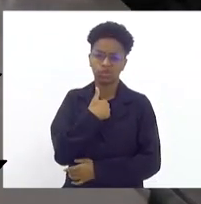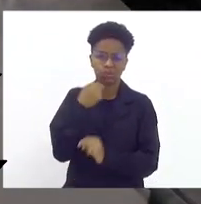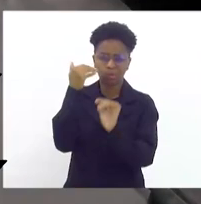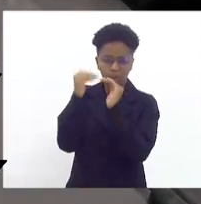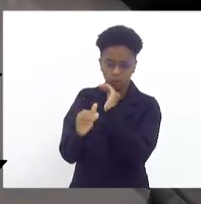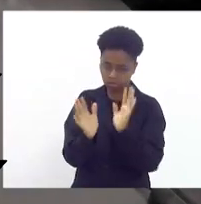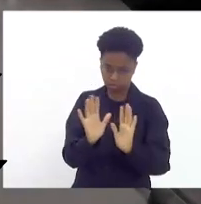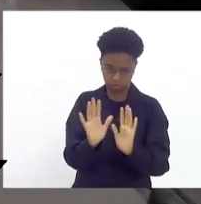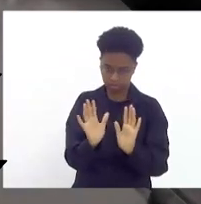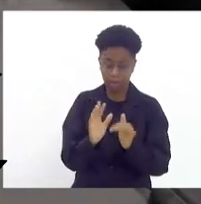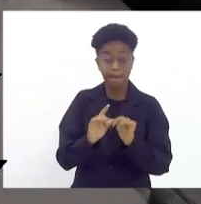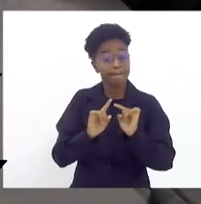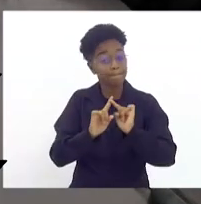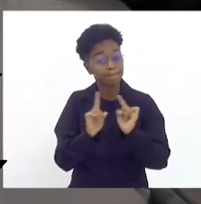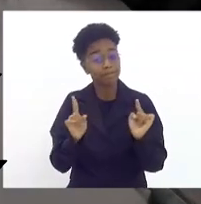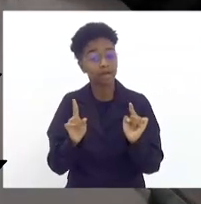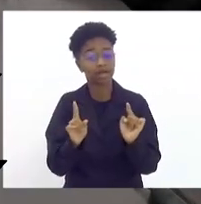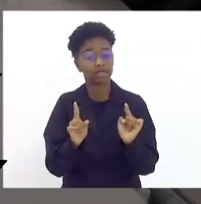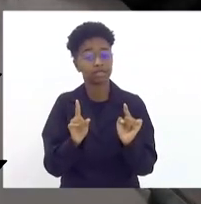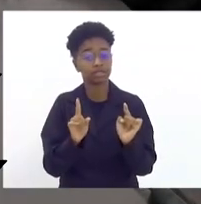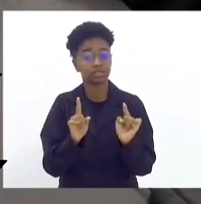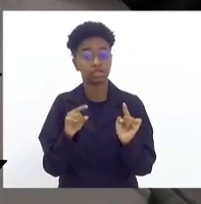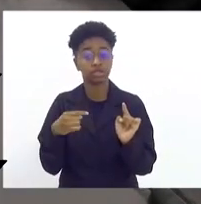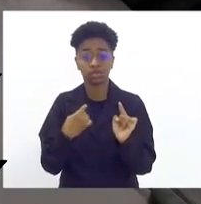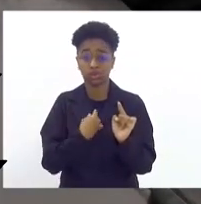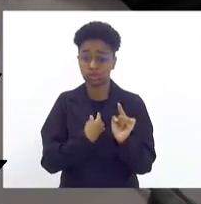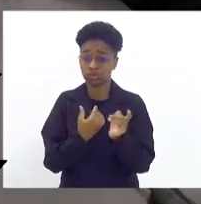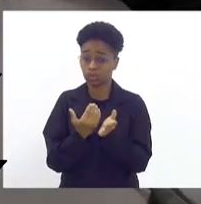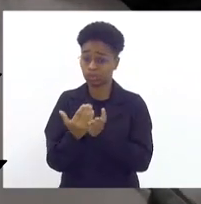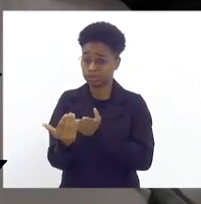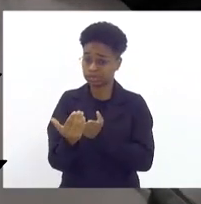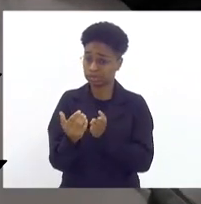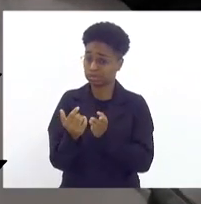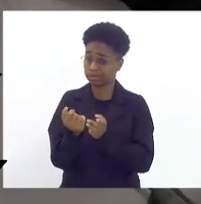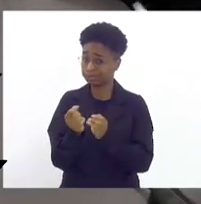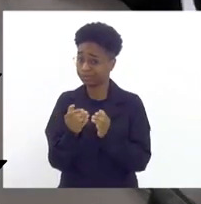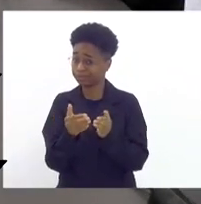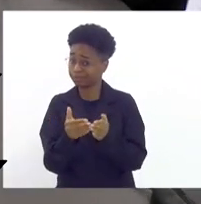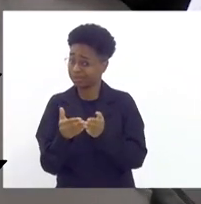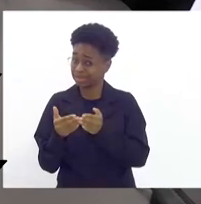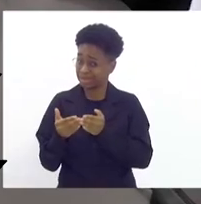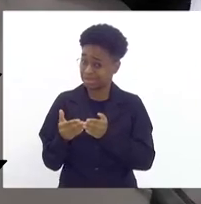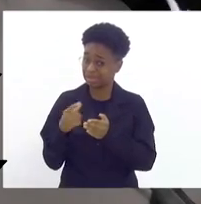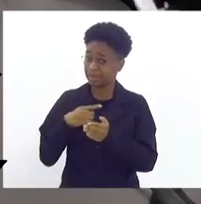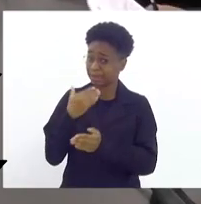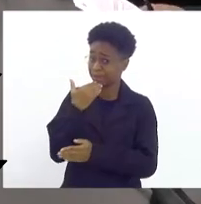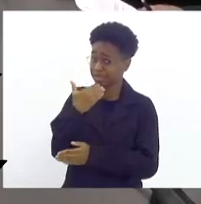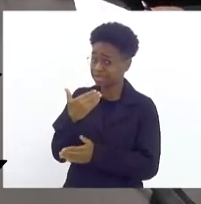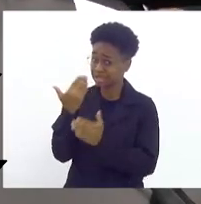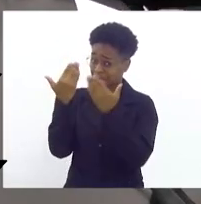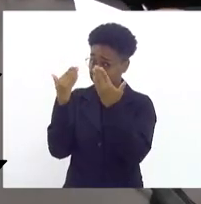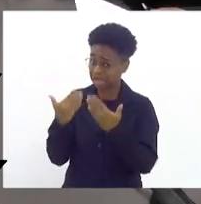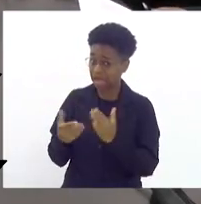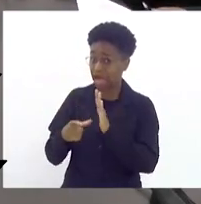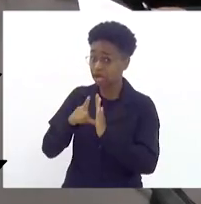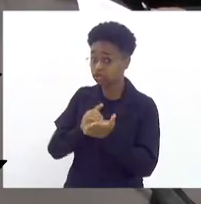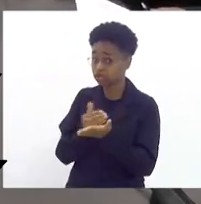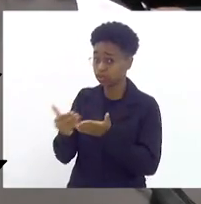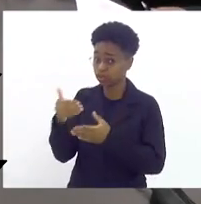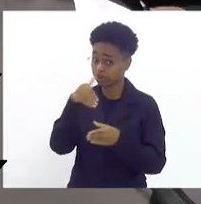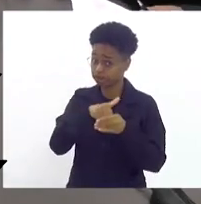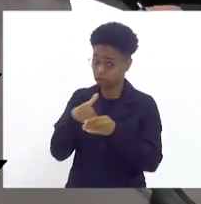objeção, mas a gente está abrindo precedente aqui que está havendo um pedido de vista antes de iniciar a